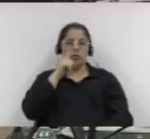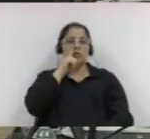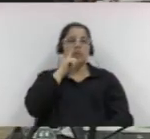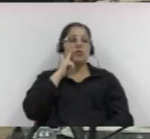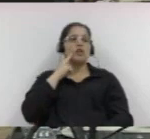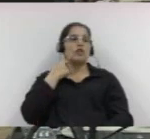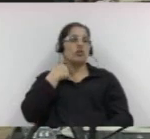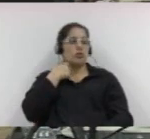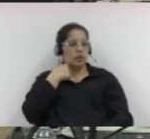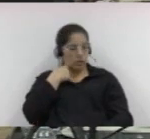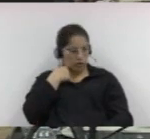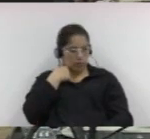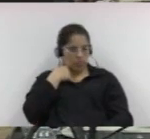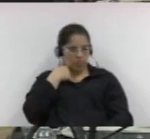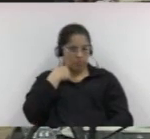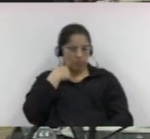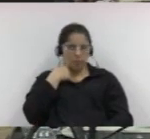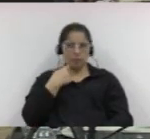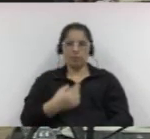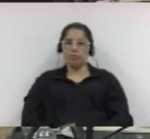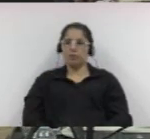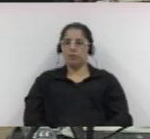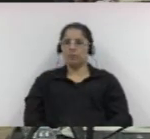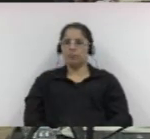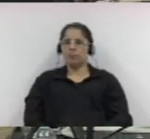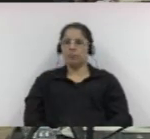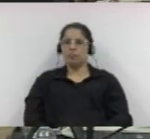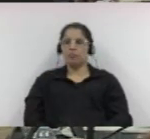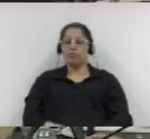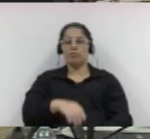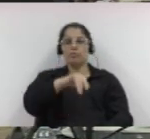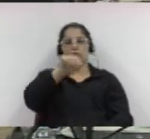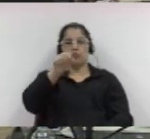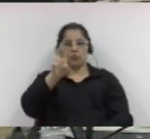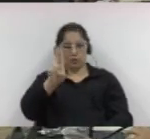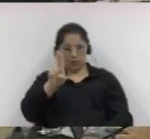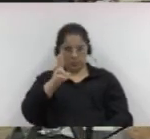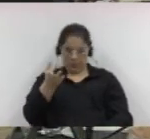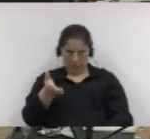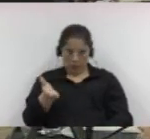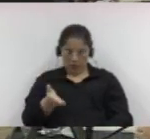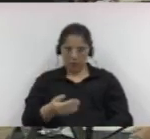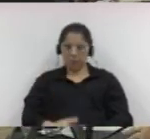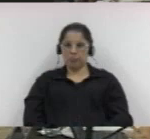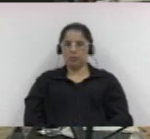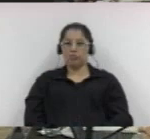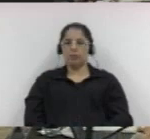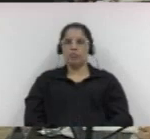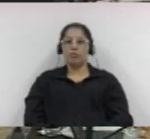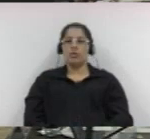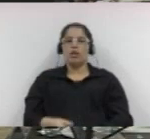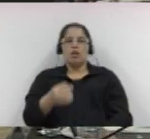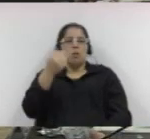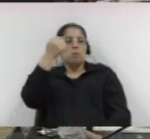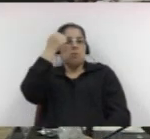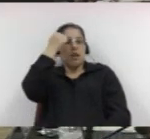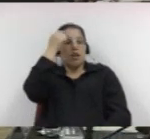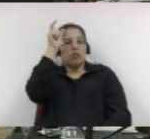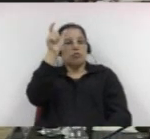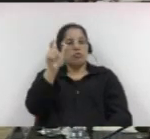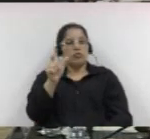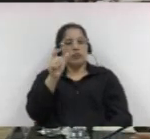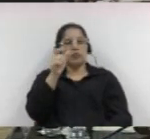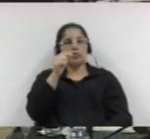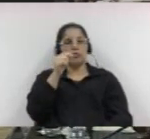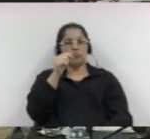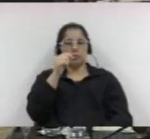Santos, Ju agora, né, Ju? José Eduardo Monteiro, eu acho que o requerimento do vereador Newton, ele